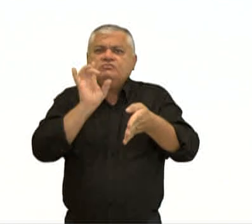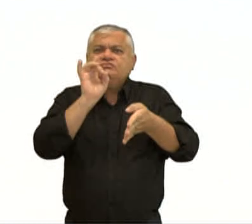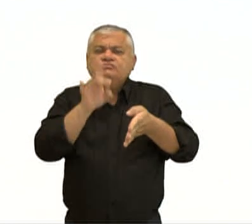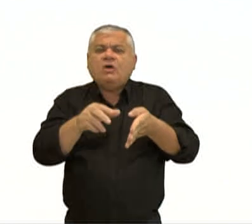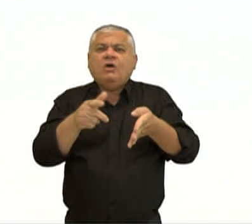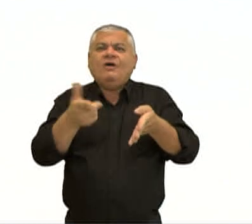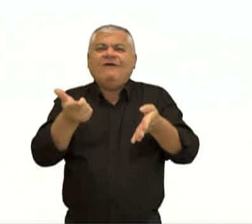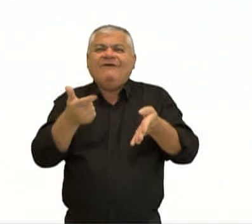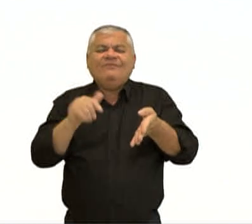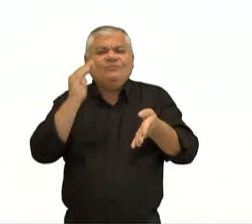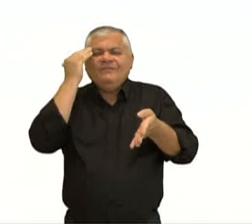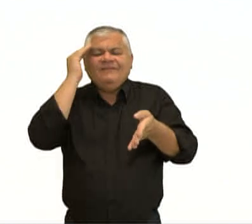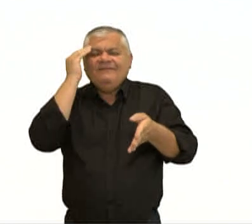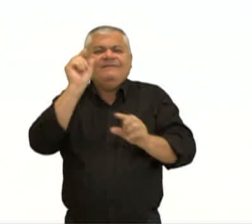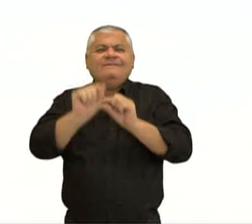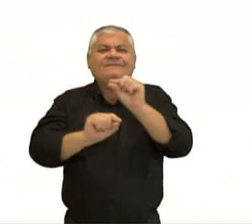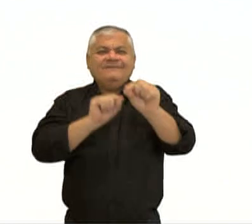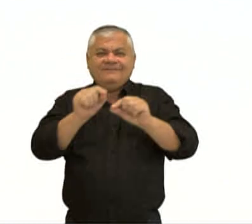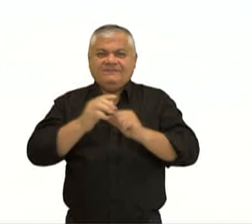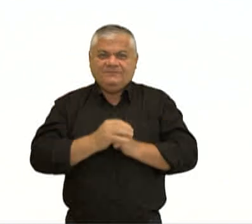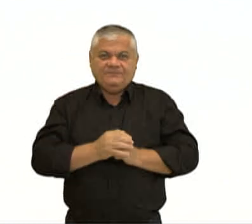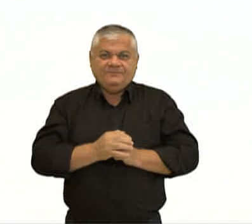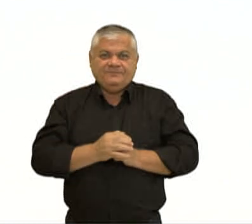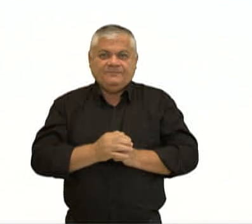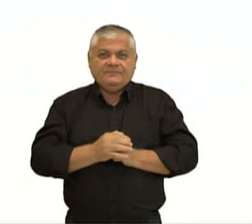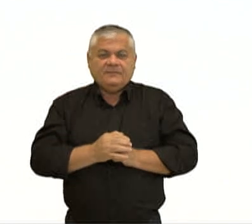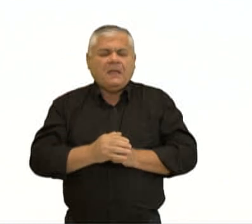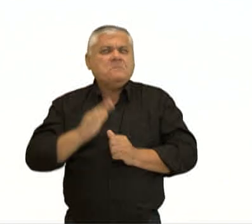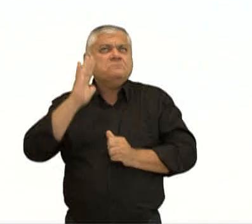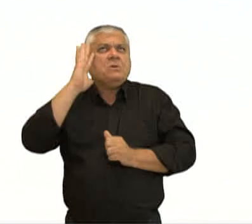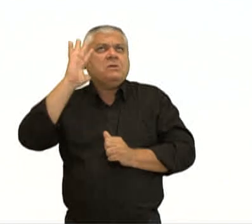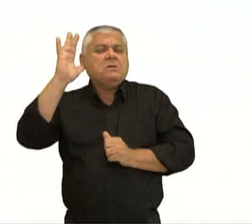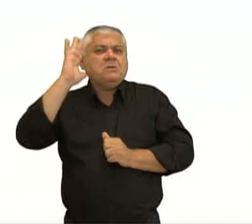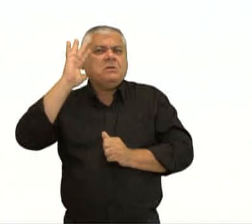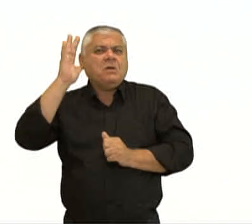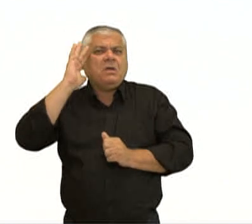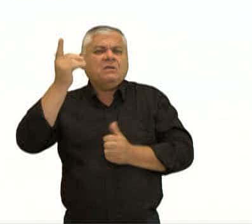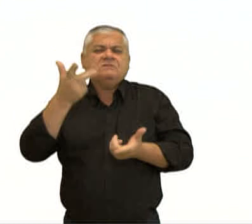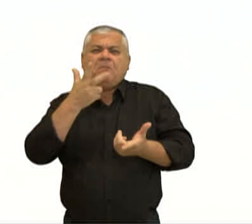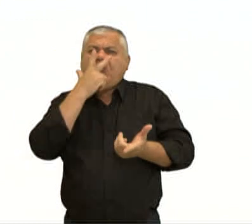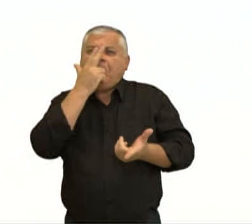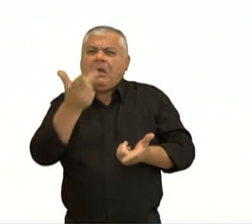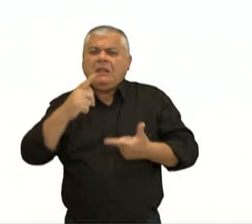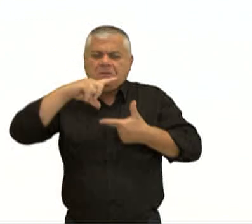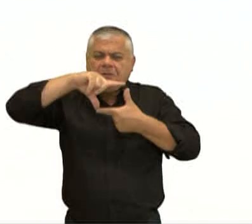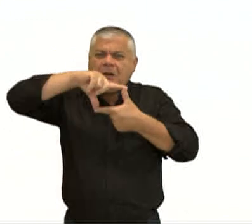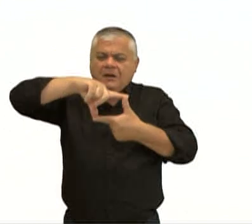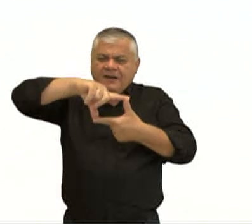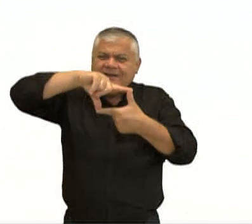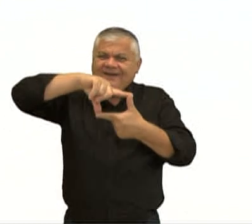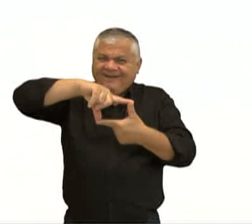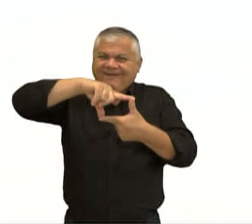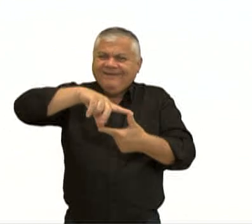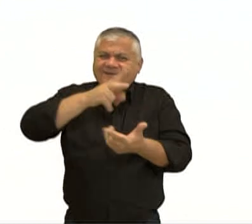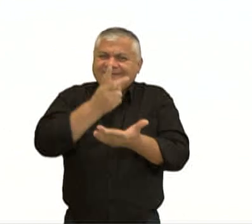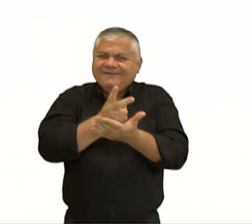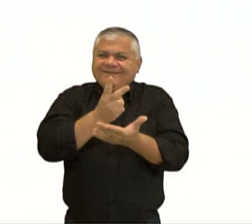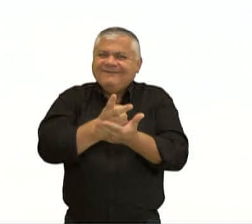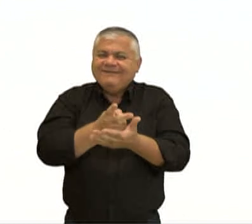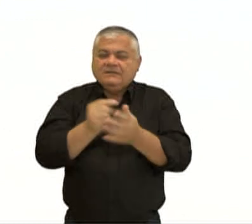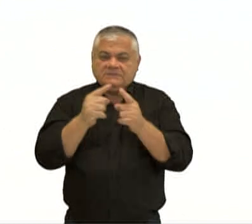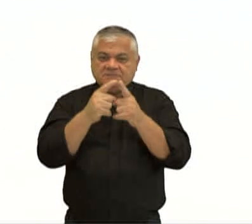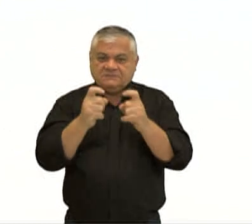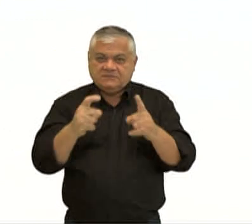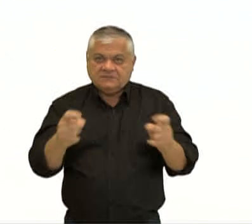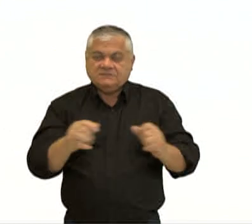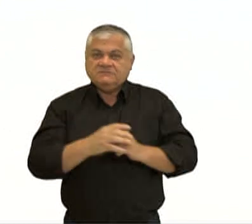própria compreensão humana. Entende? Era um pensamento muito mais arcaico, digamos assim, do que a gente se concebe hoje por ciência